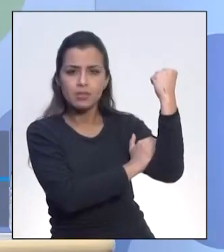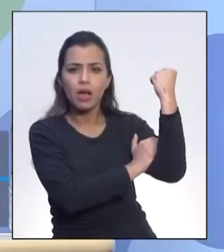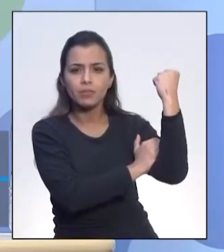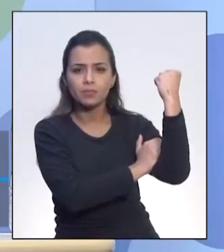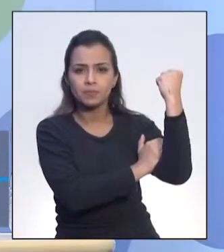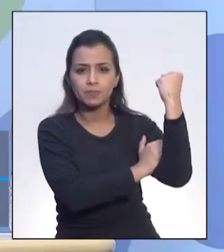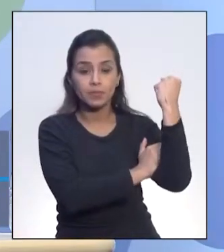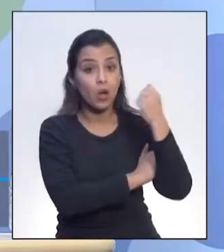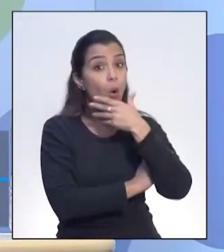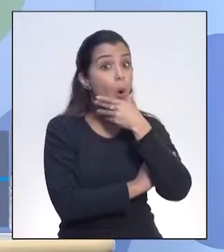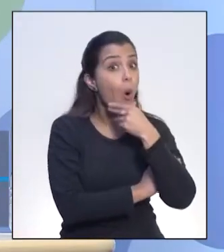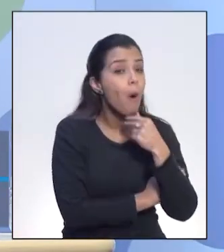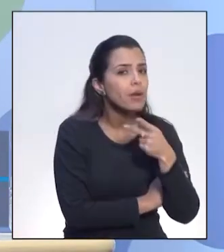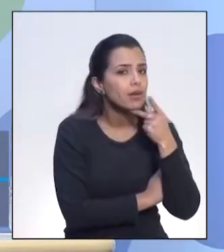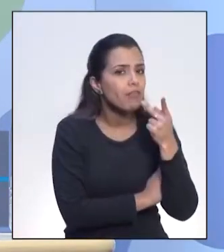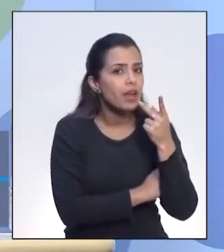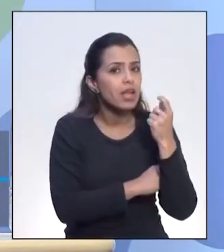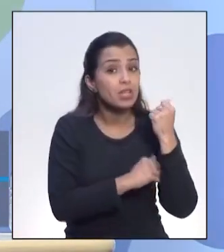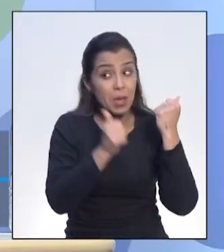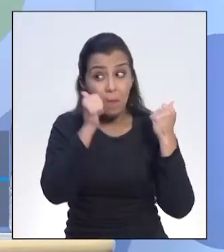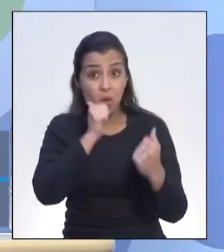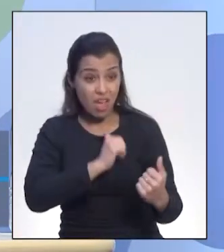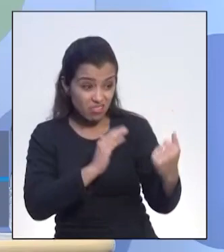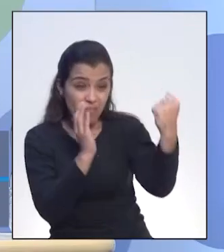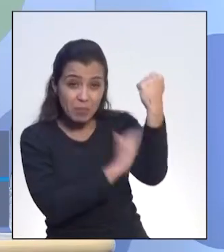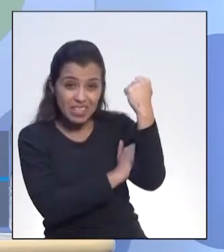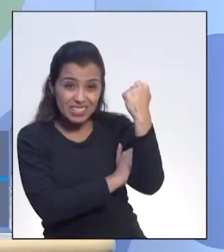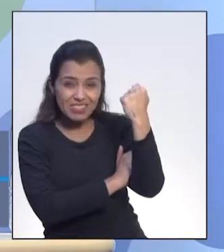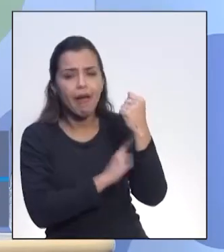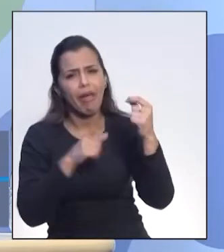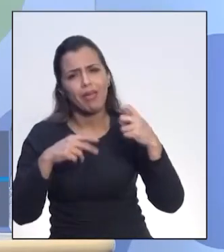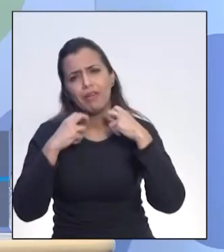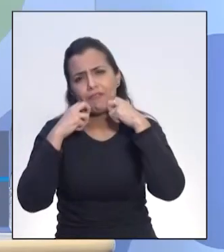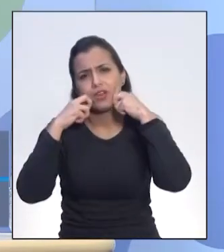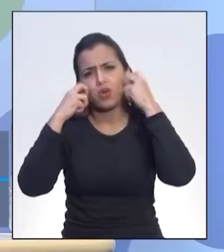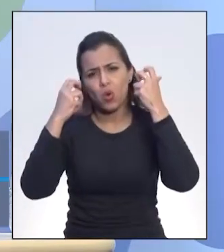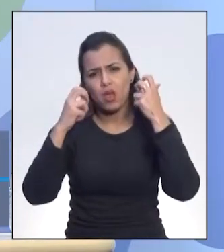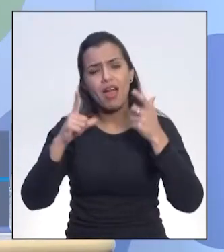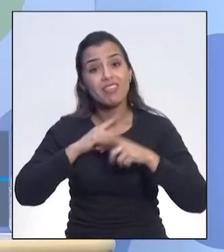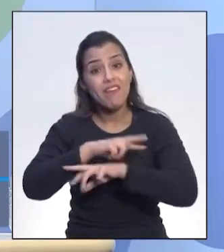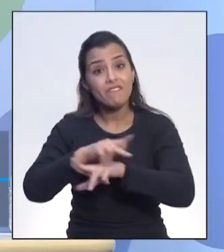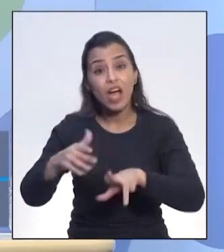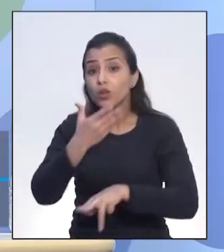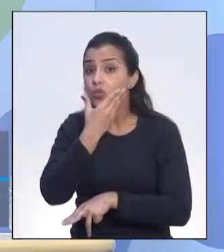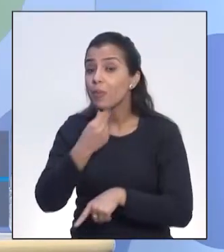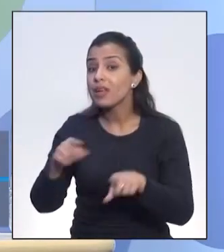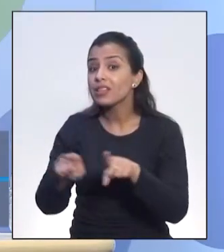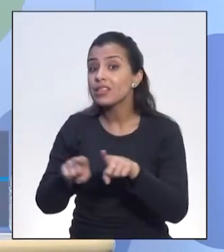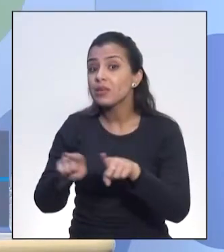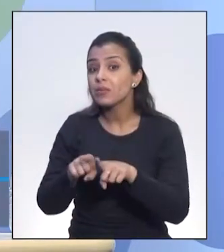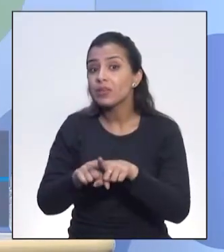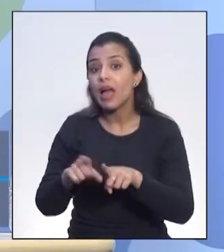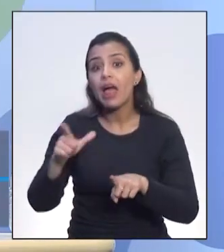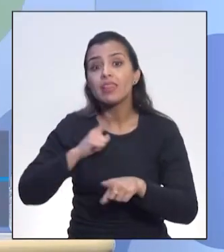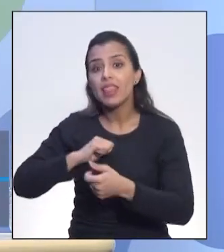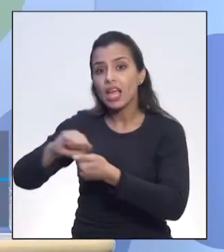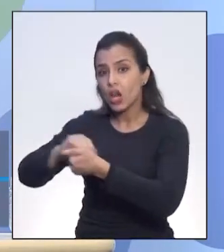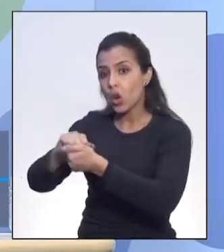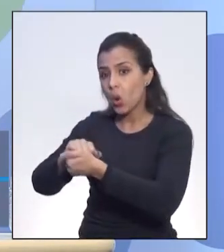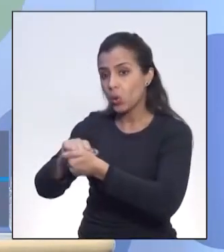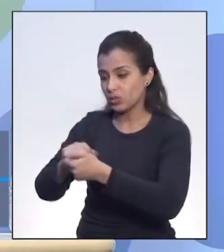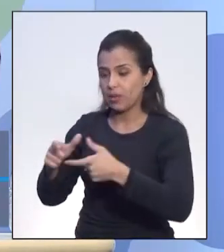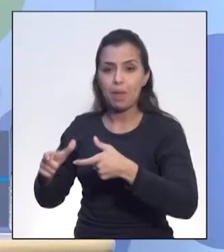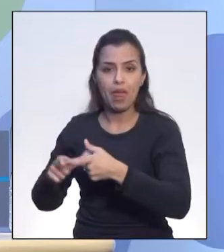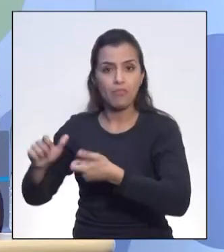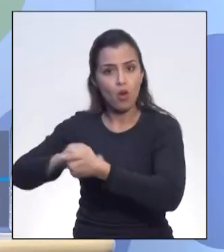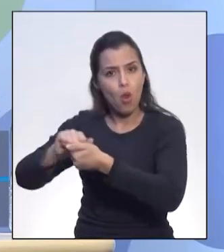de homens, então, assim, é uma análise de fora, e muitos homens aqui colocaram sobre, tem louça para lavar, na minha